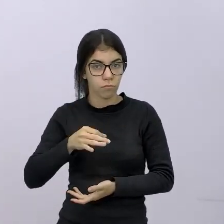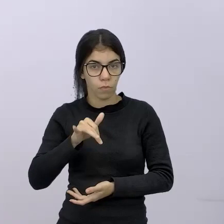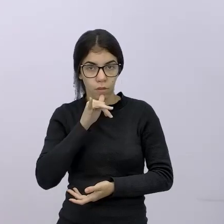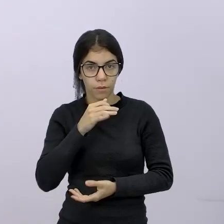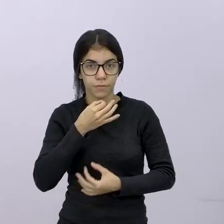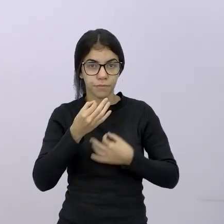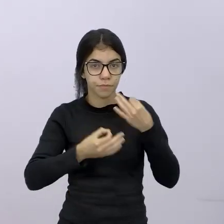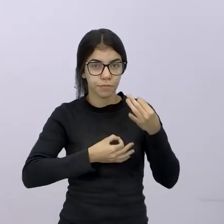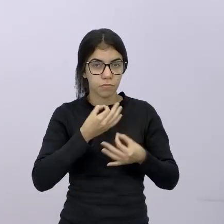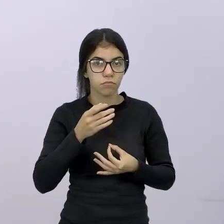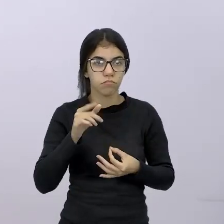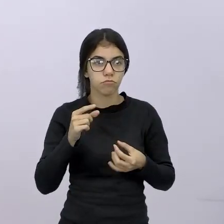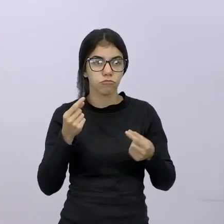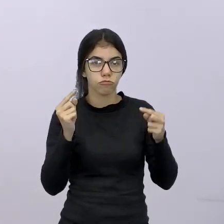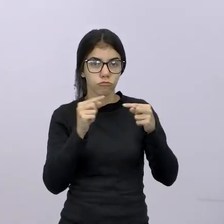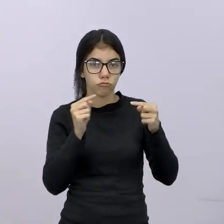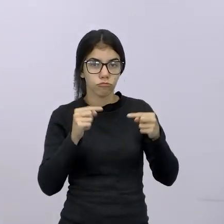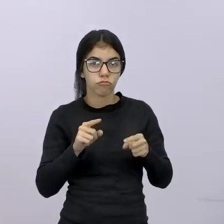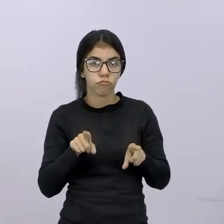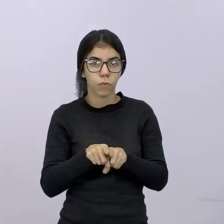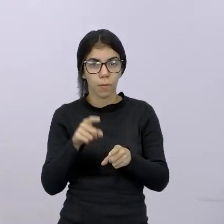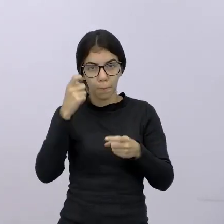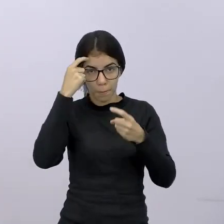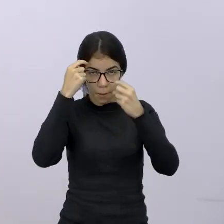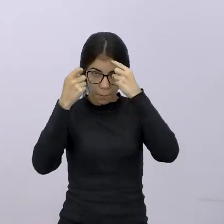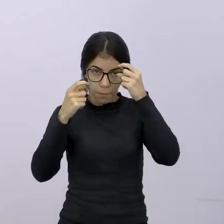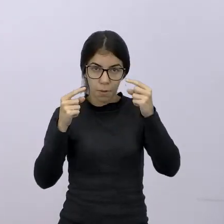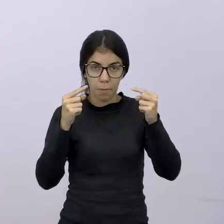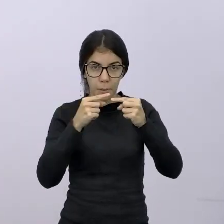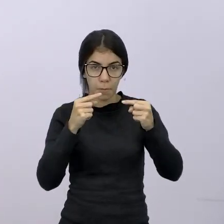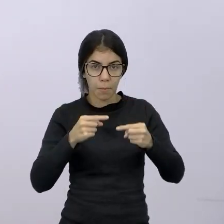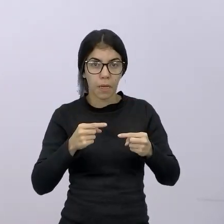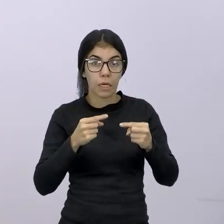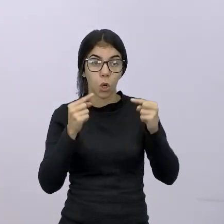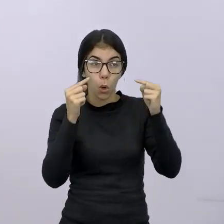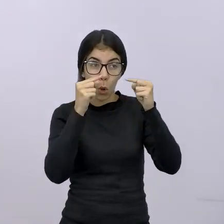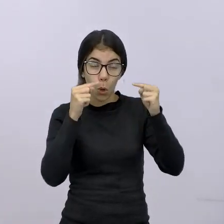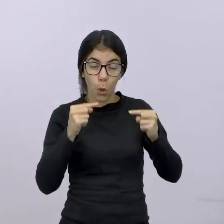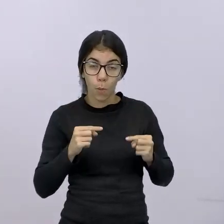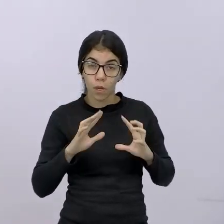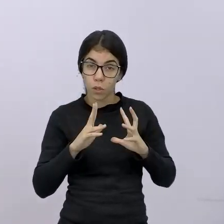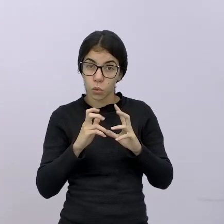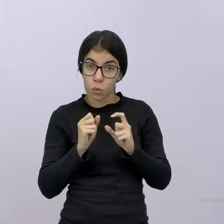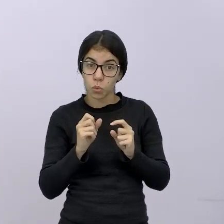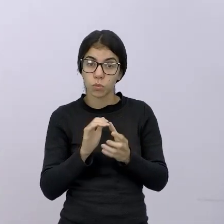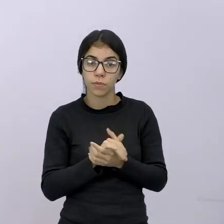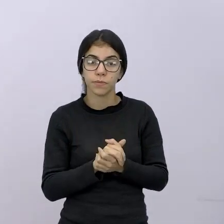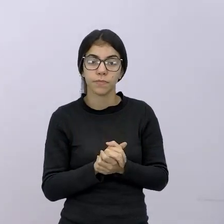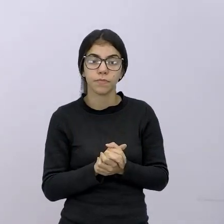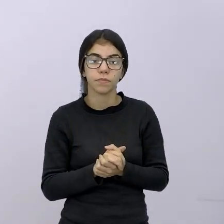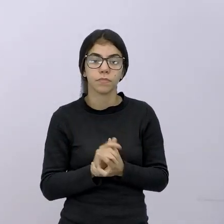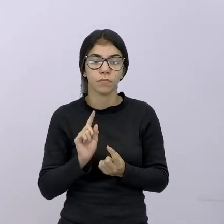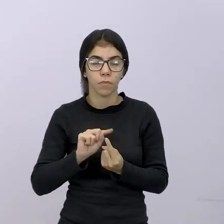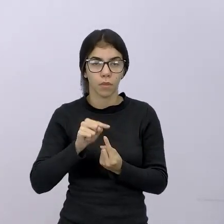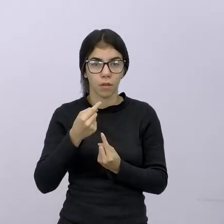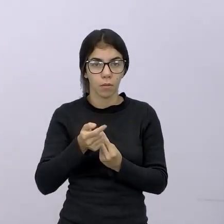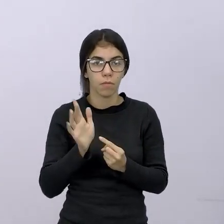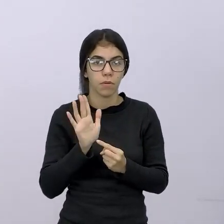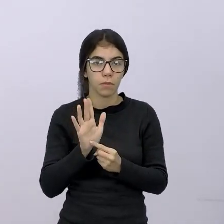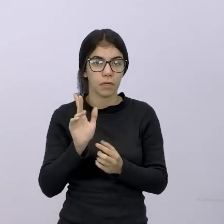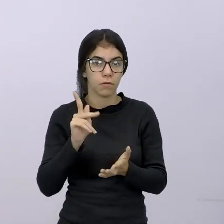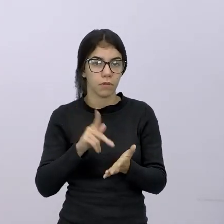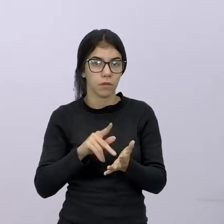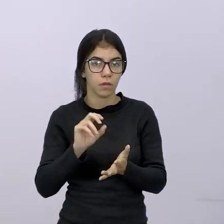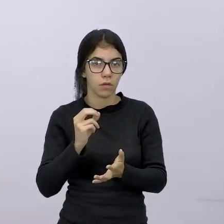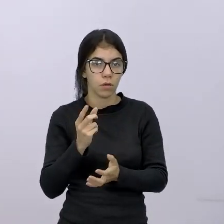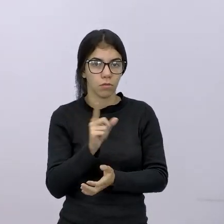eles são muito bem encadeados, se essas ideias elas não contradizem umas às outras, e isso é o que vai mostrar se algo é verdadeiro ou